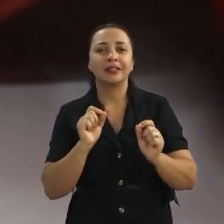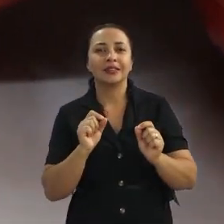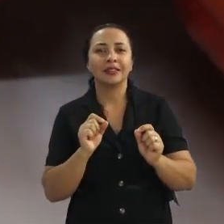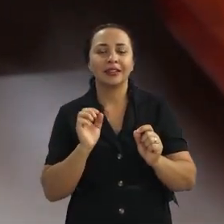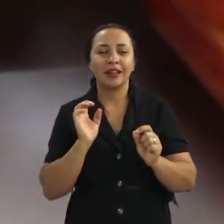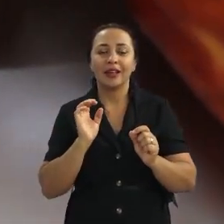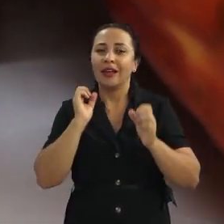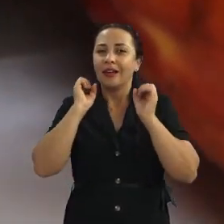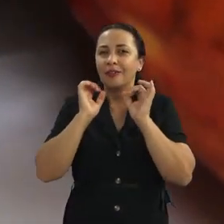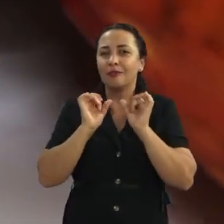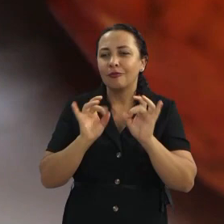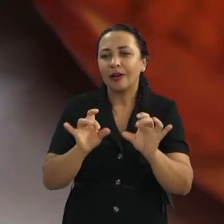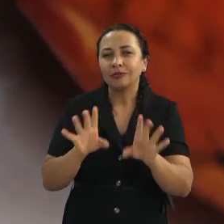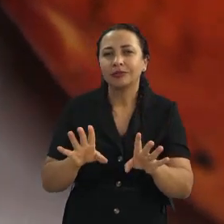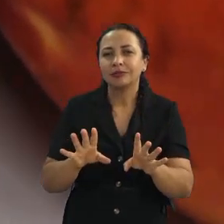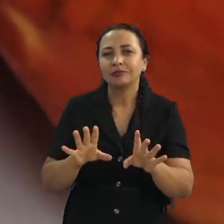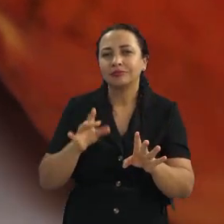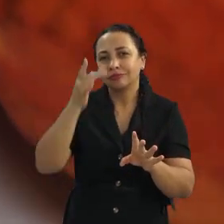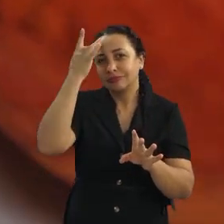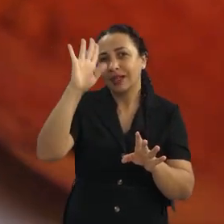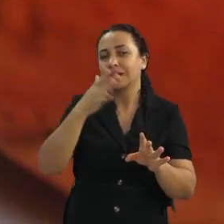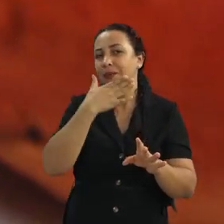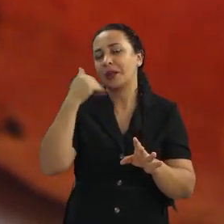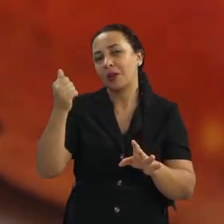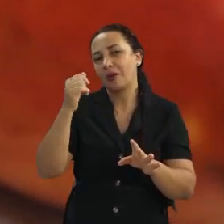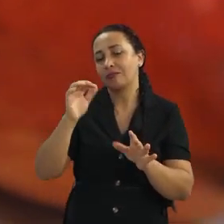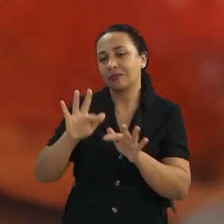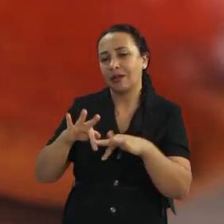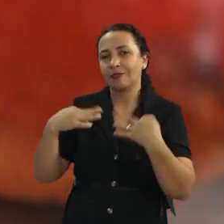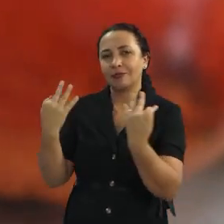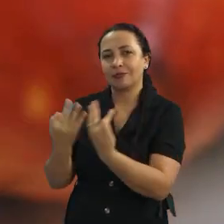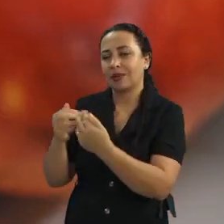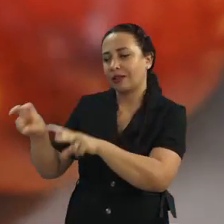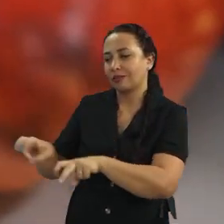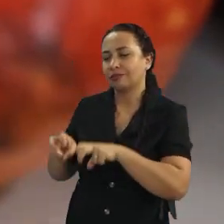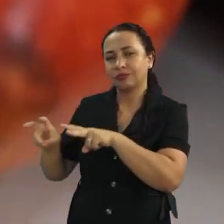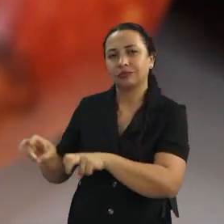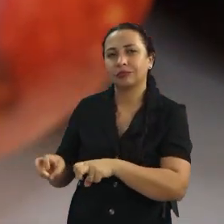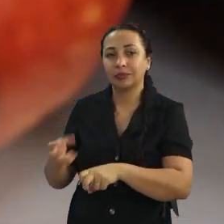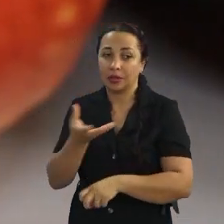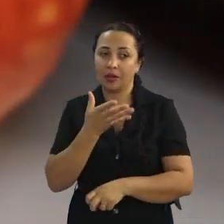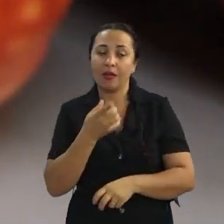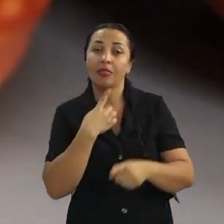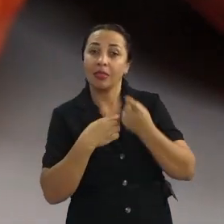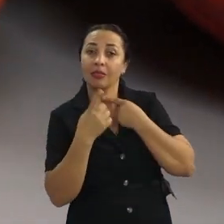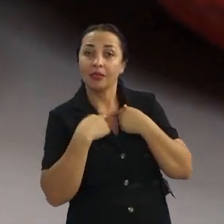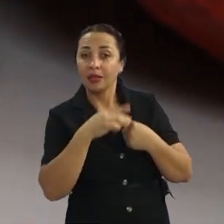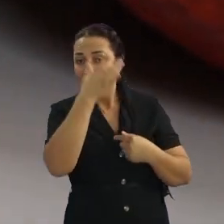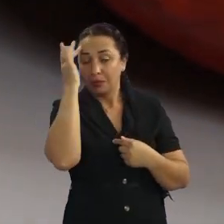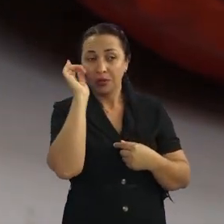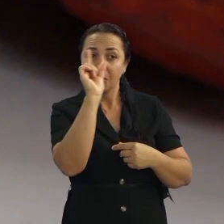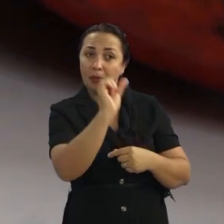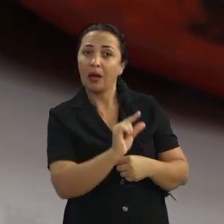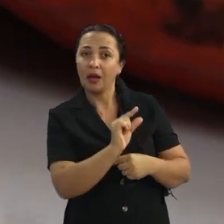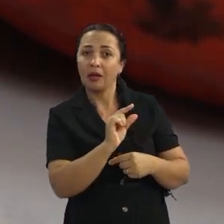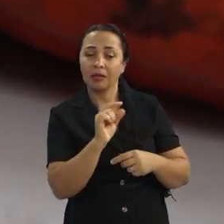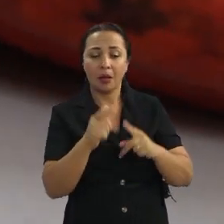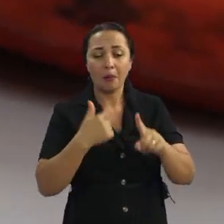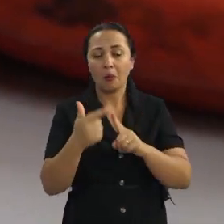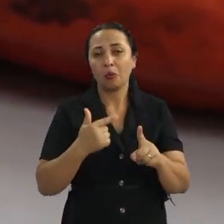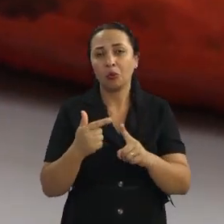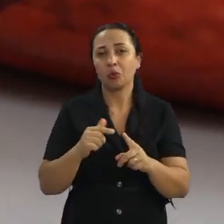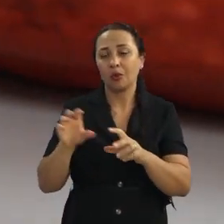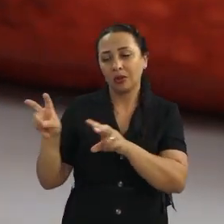que atenda agricultura fa né então a gente quer que o produtor o pequeno produtor